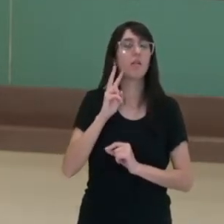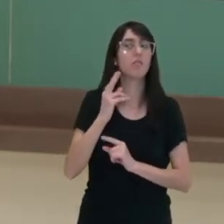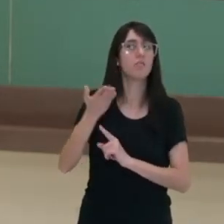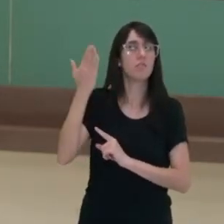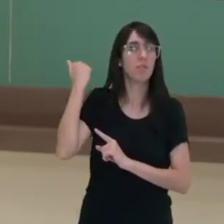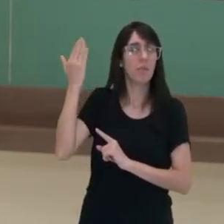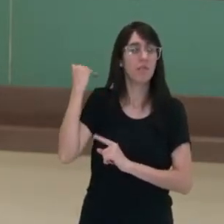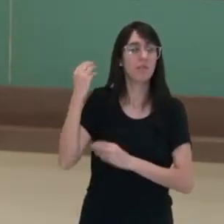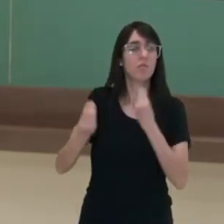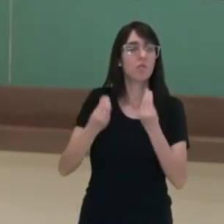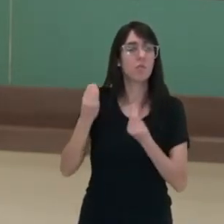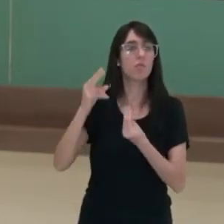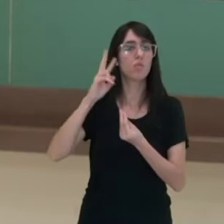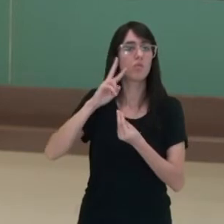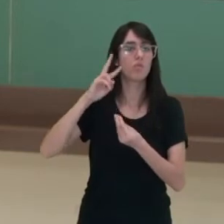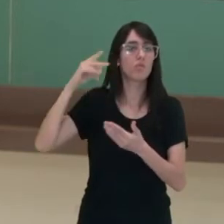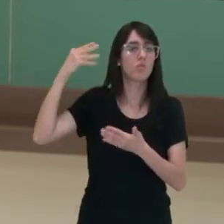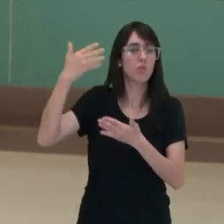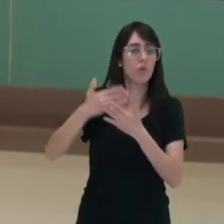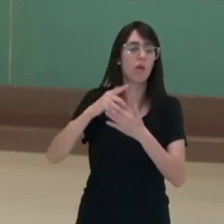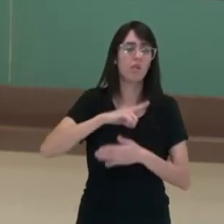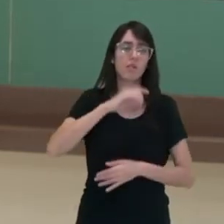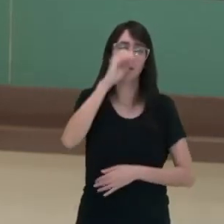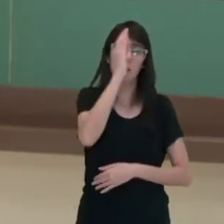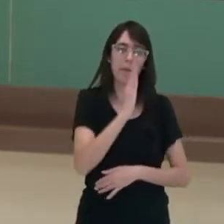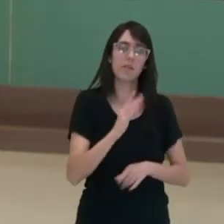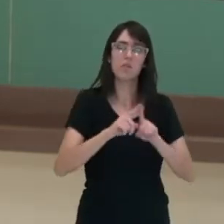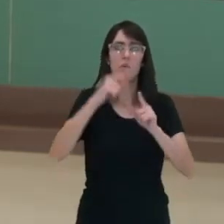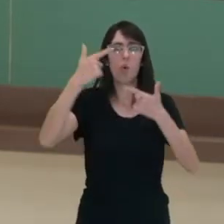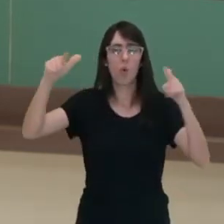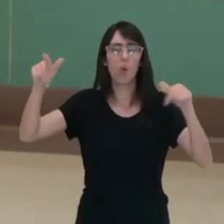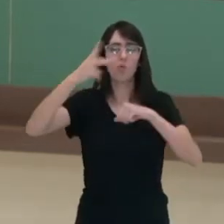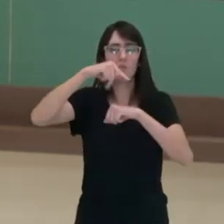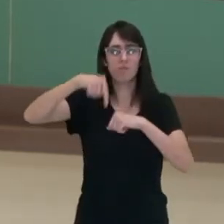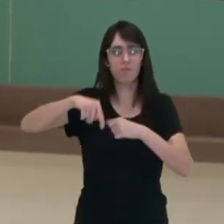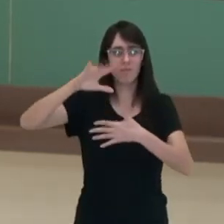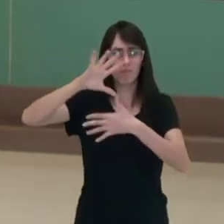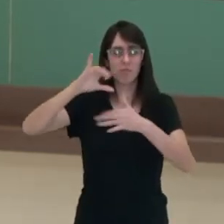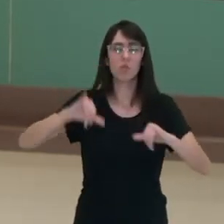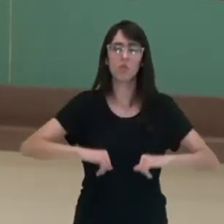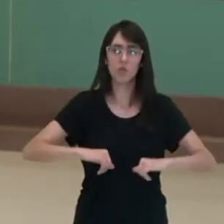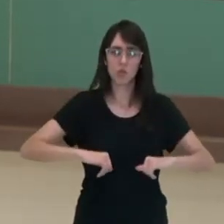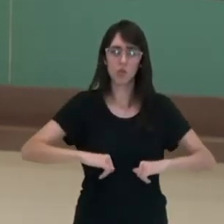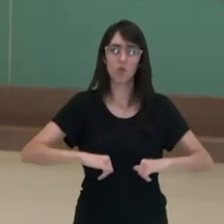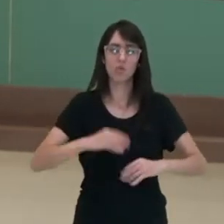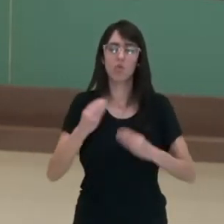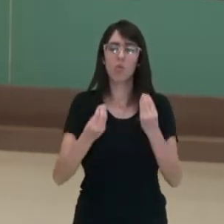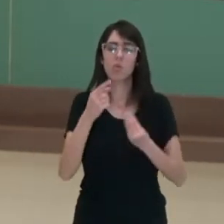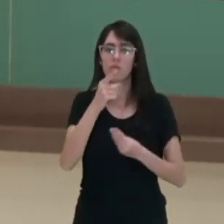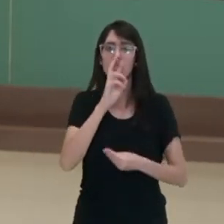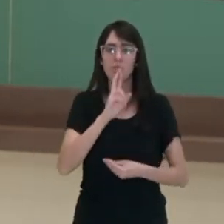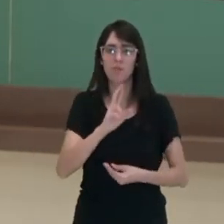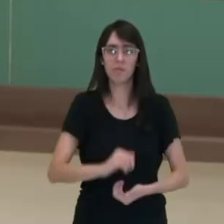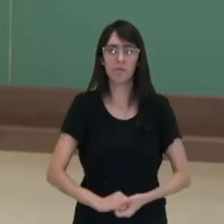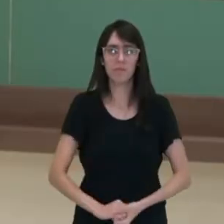passado comum que temos, Brasil e outros países latino-americanos, que é o processo de colonização.